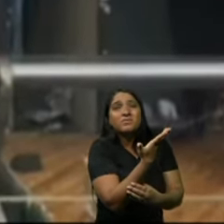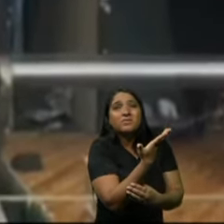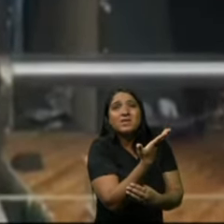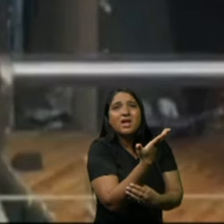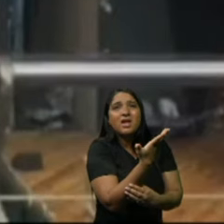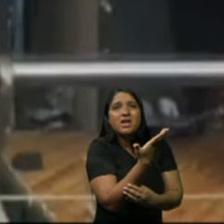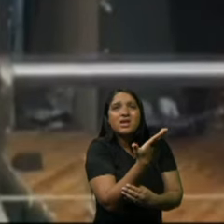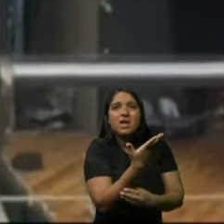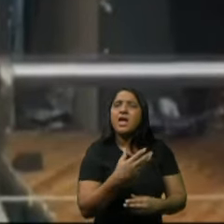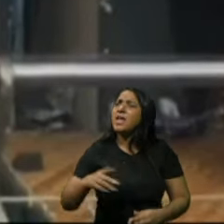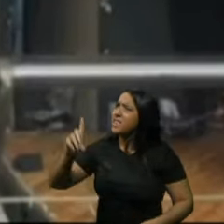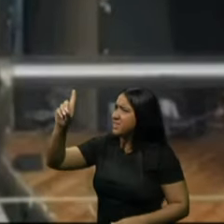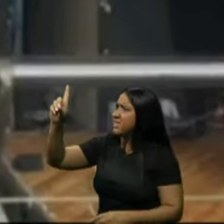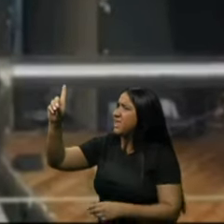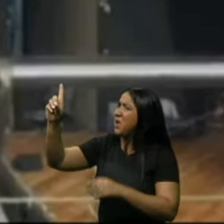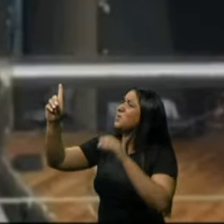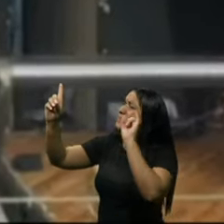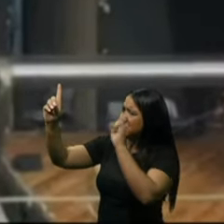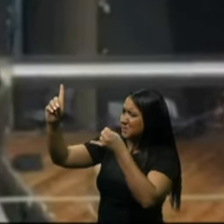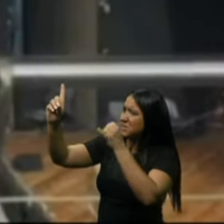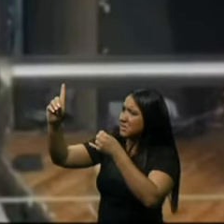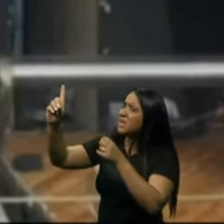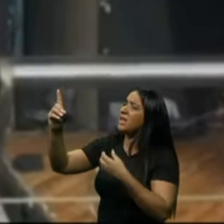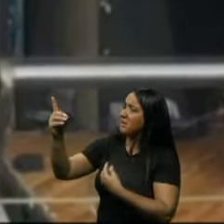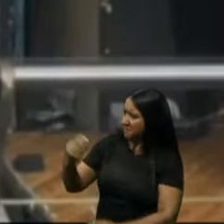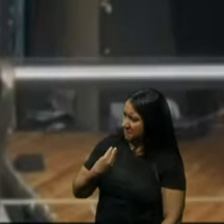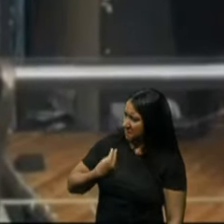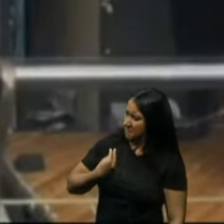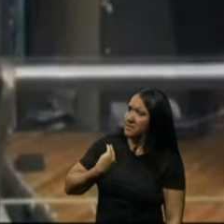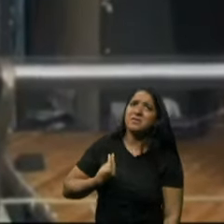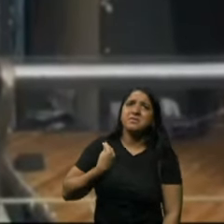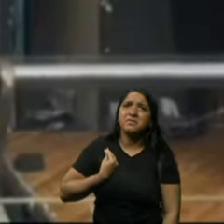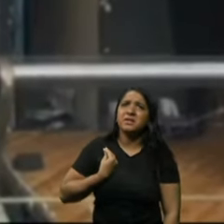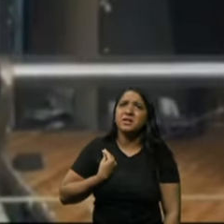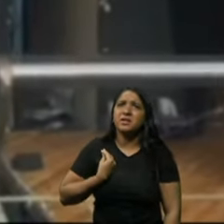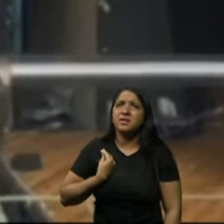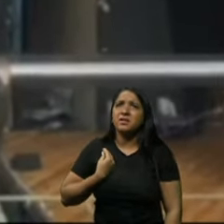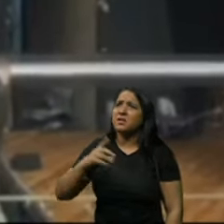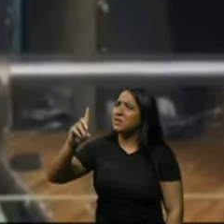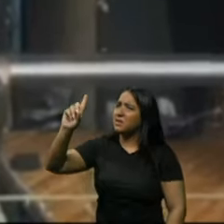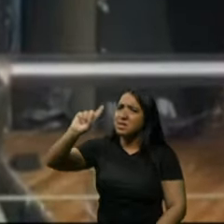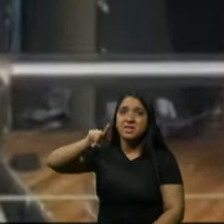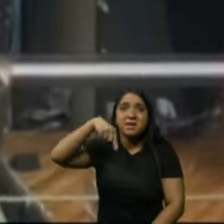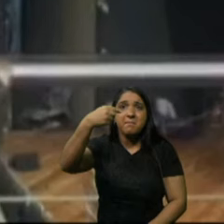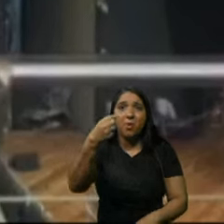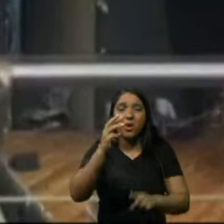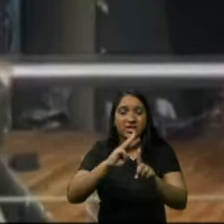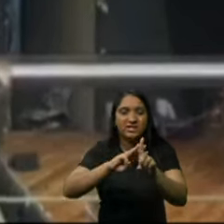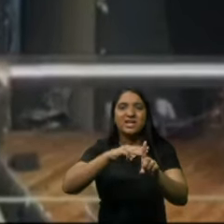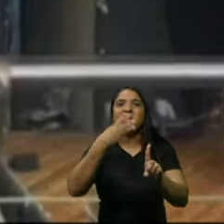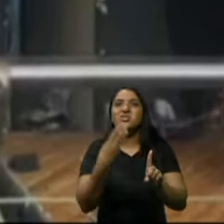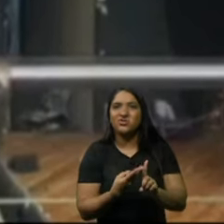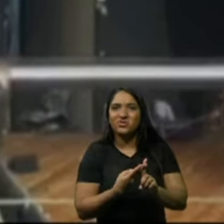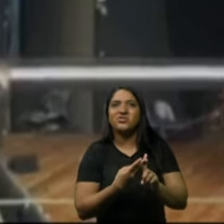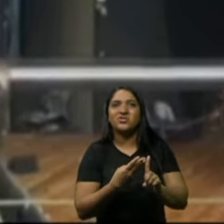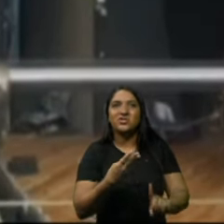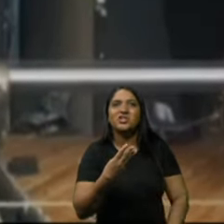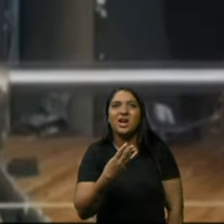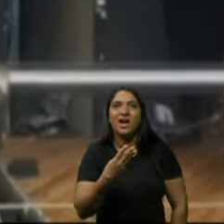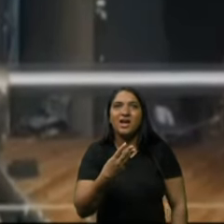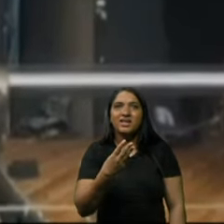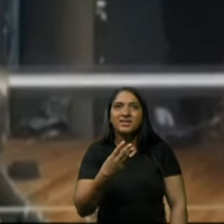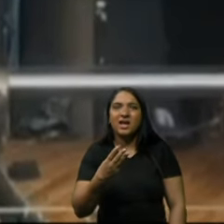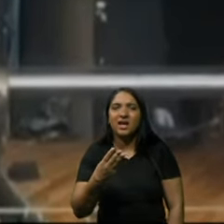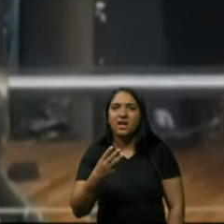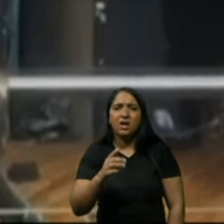neste Rússia quer dizer chuva Robinson apenas escapando sites melhor ou na frente haruma haruma Nicole o papai errados Unidos a